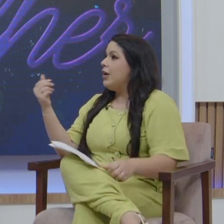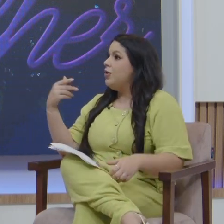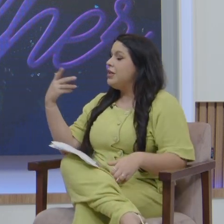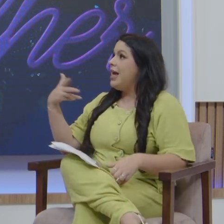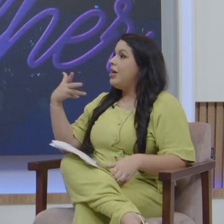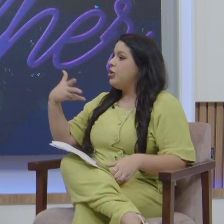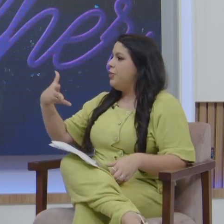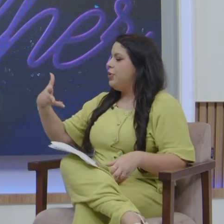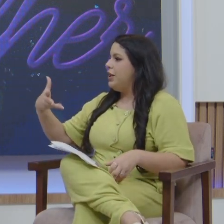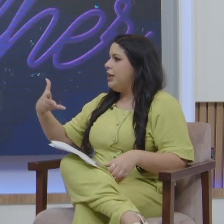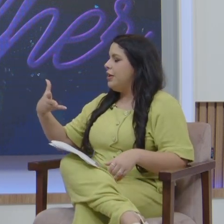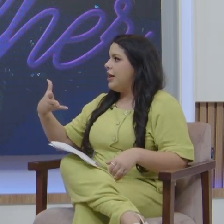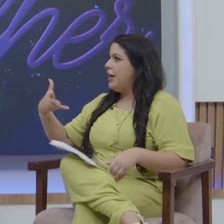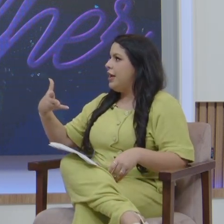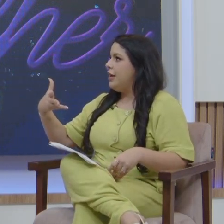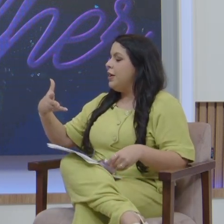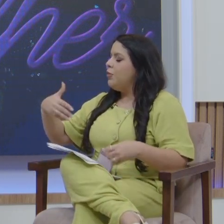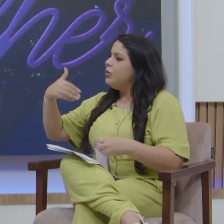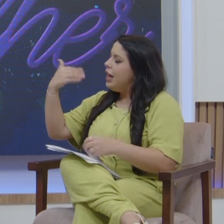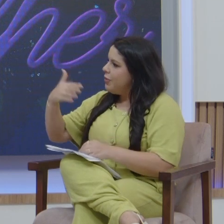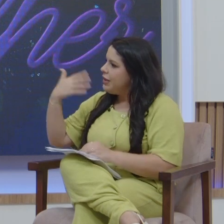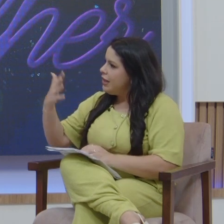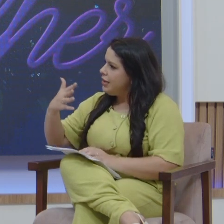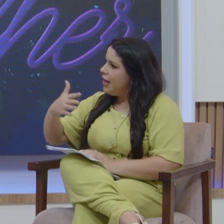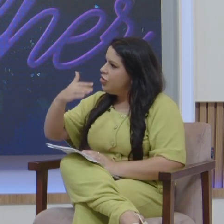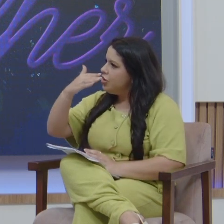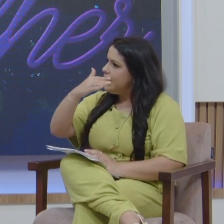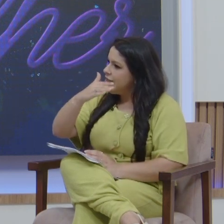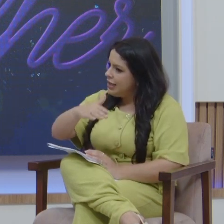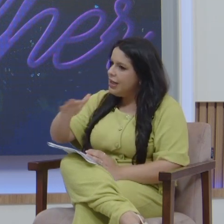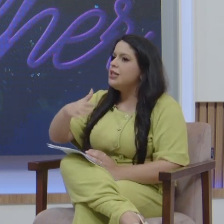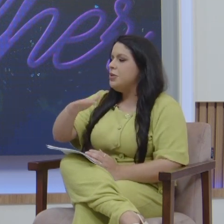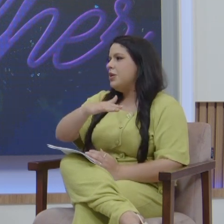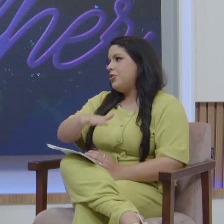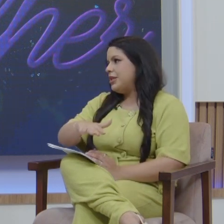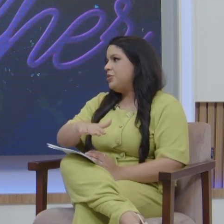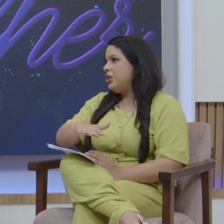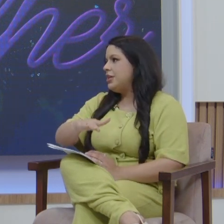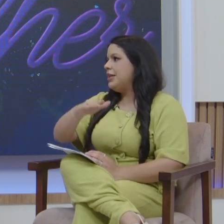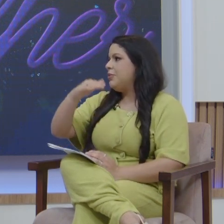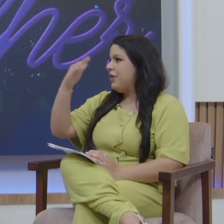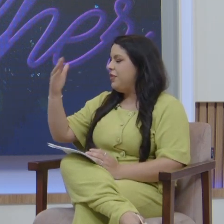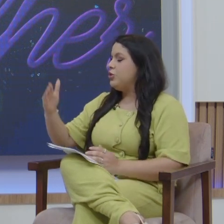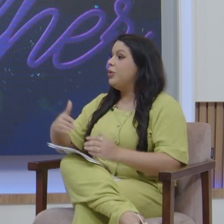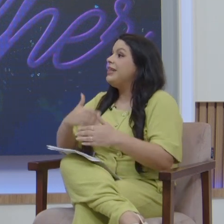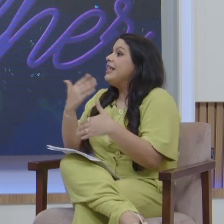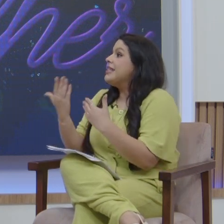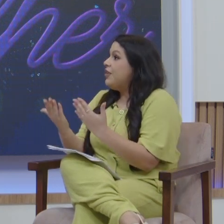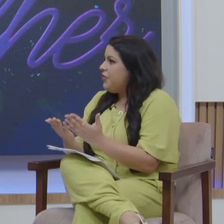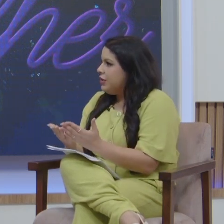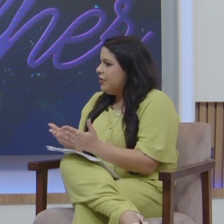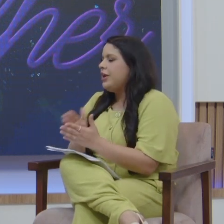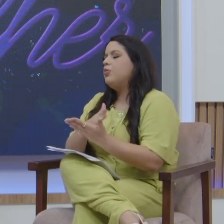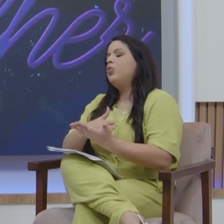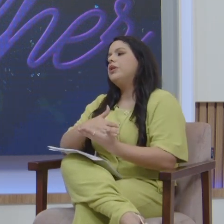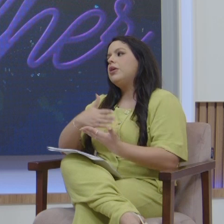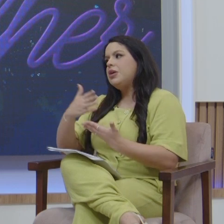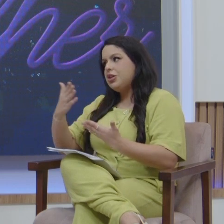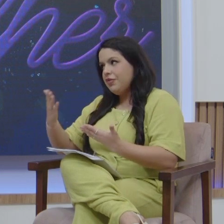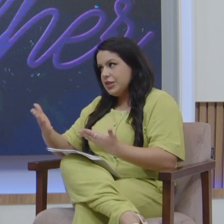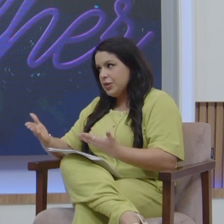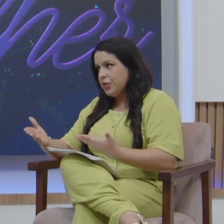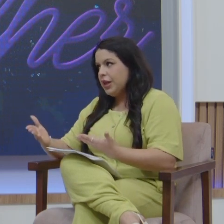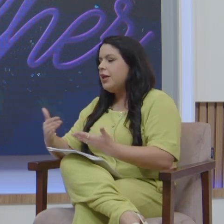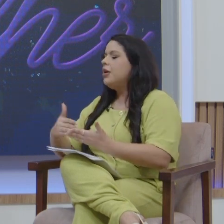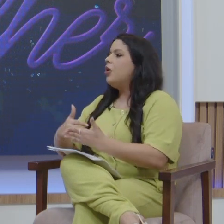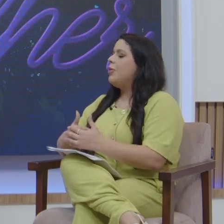Você acha que poderia mudar a mentalidade das crianças, principalmente das meninas aqui para frente? É o que tem que ser feito, na verdade. Muita coisa